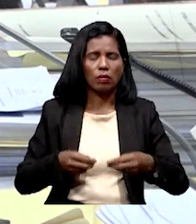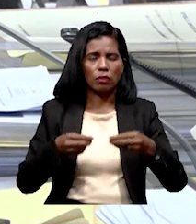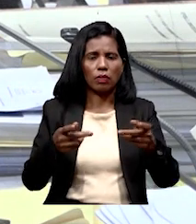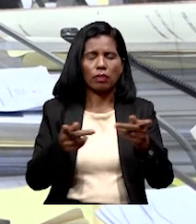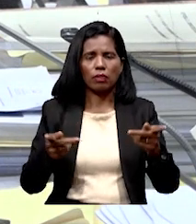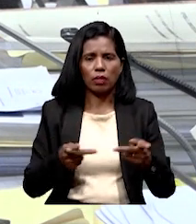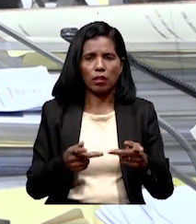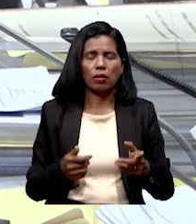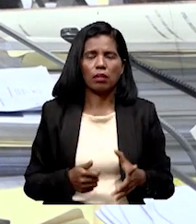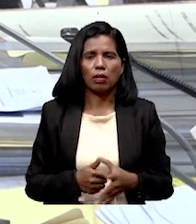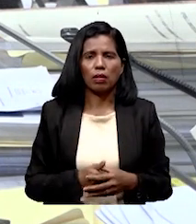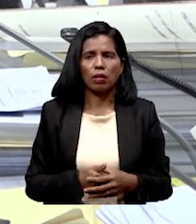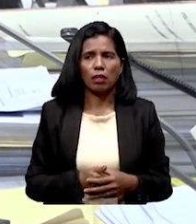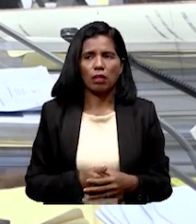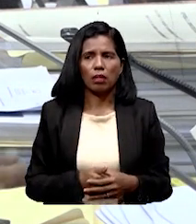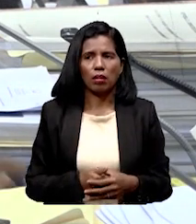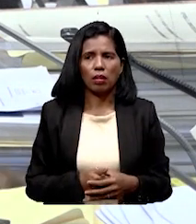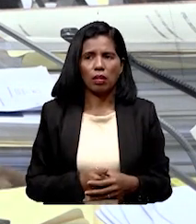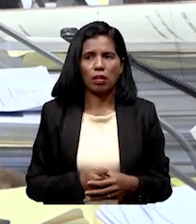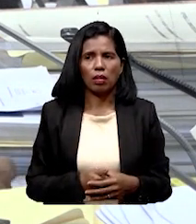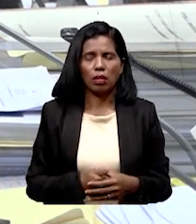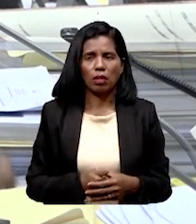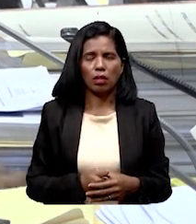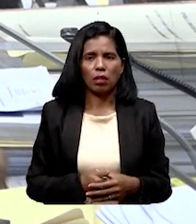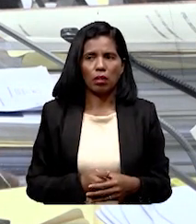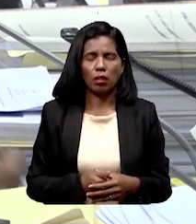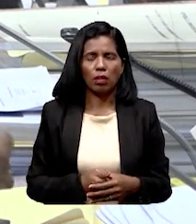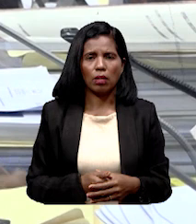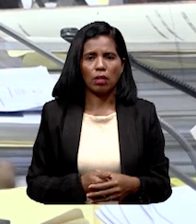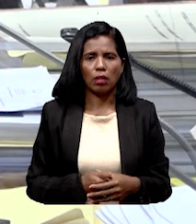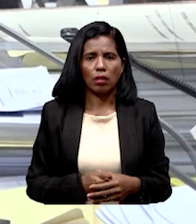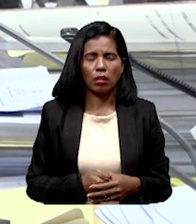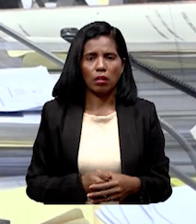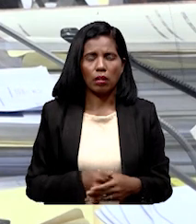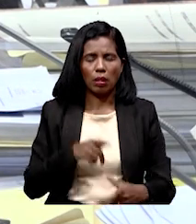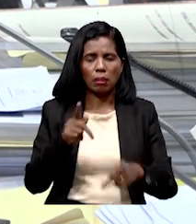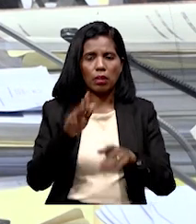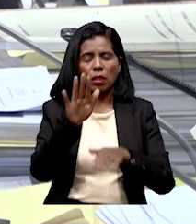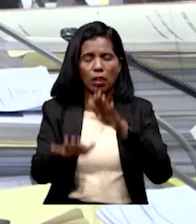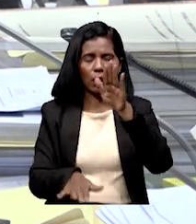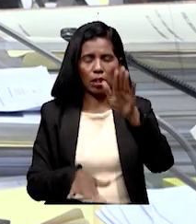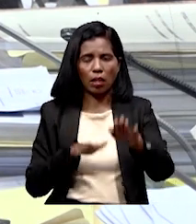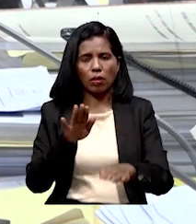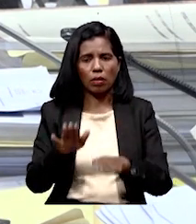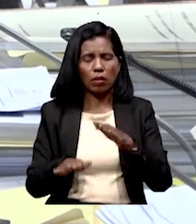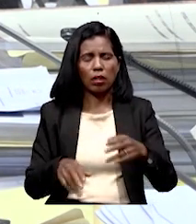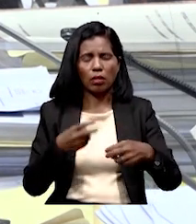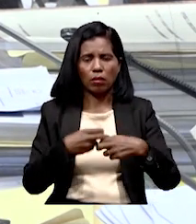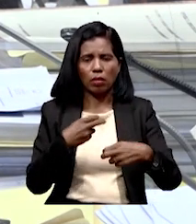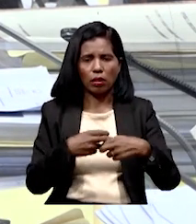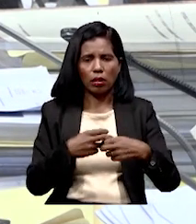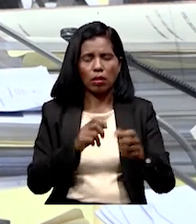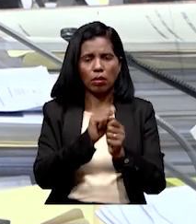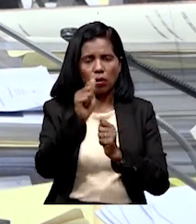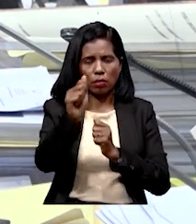acabe. Passadeira sira e lampumera, né? Be, perigo ba peão sira, né? Tem que. E a doc, para